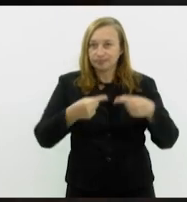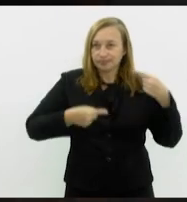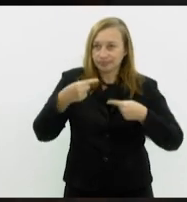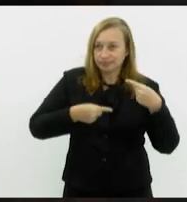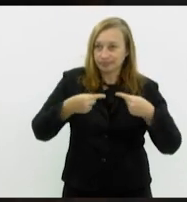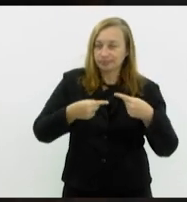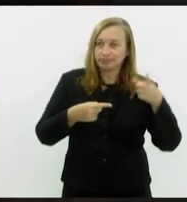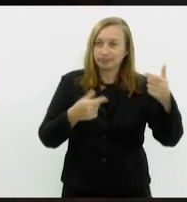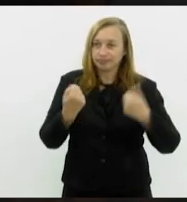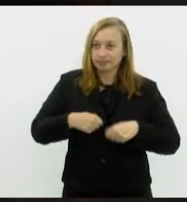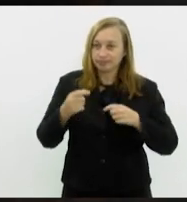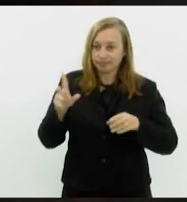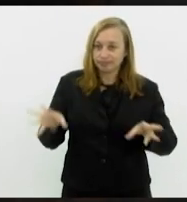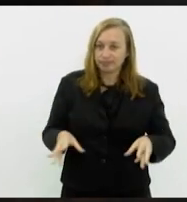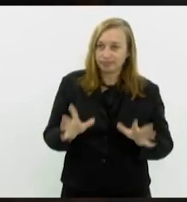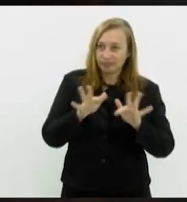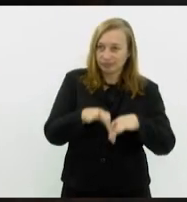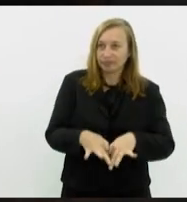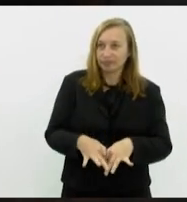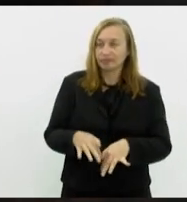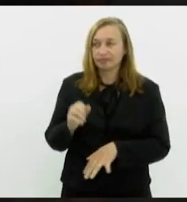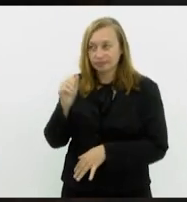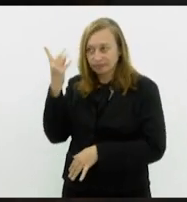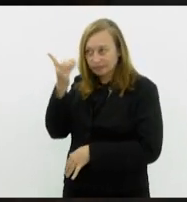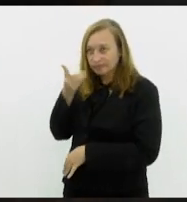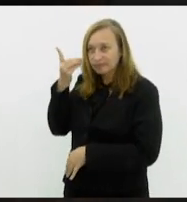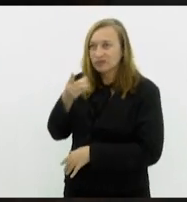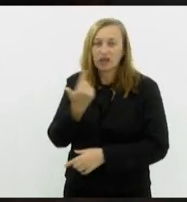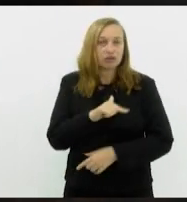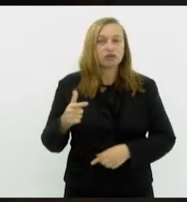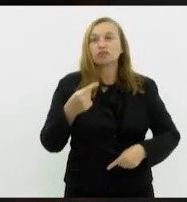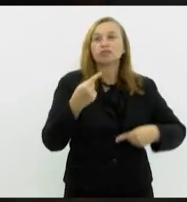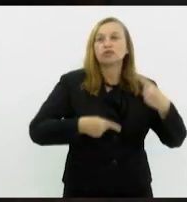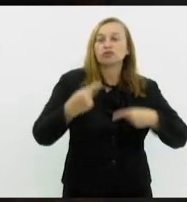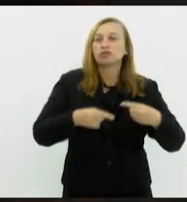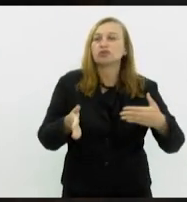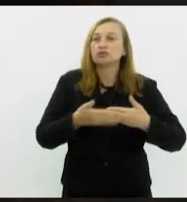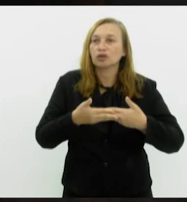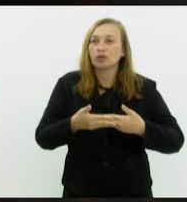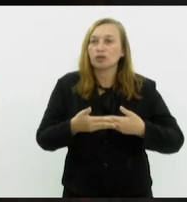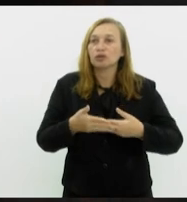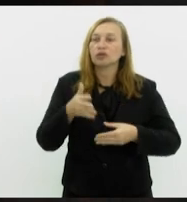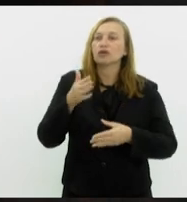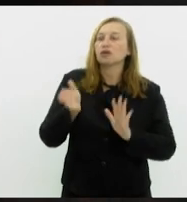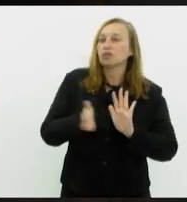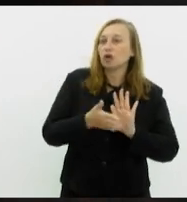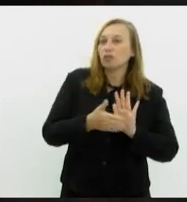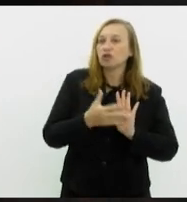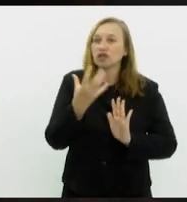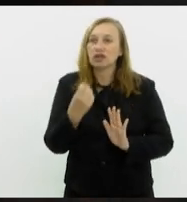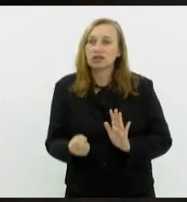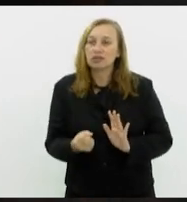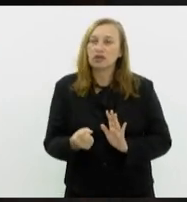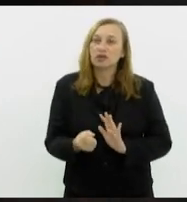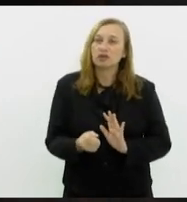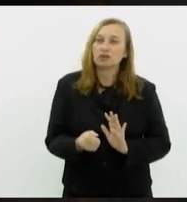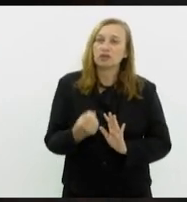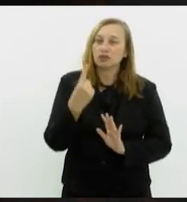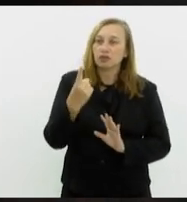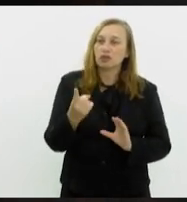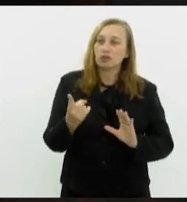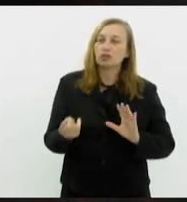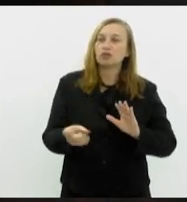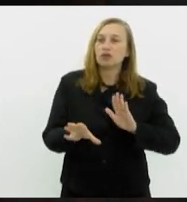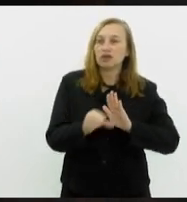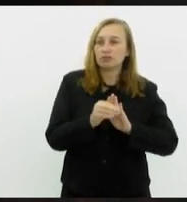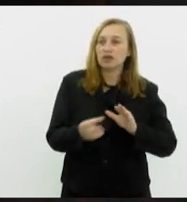preciso concluir aqui, tá, deputada? Não havendo mais quem queira discutir, encerrada a discussão, a presente proposta recebeu uma emenda